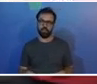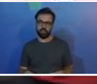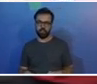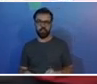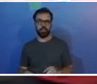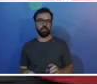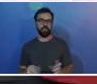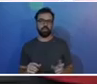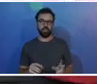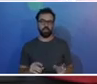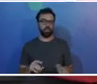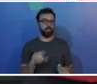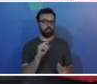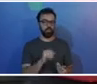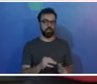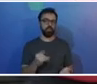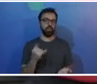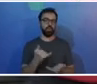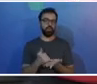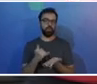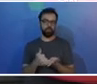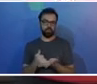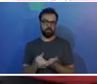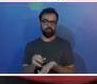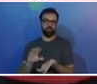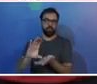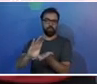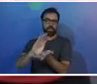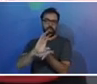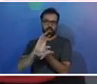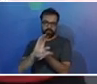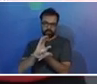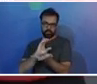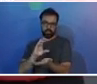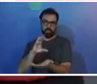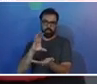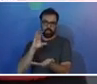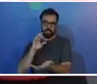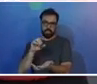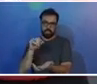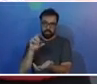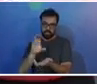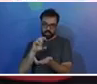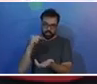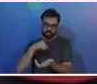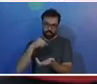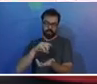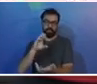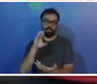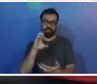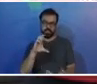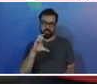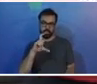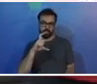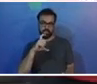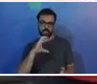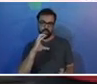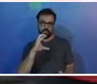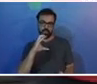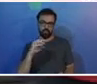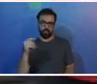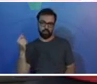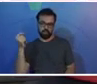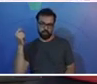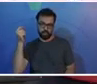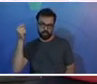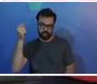que arrecadam em impostos. Os administradores públicos têm de prestar contas para a